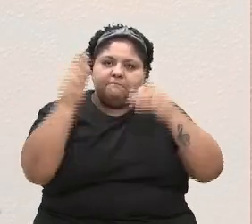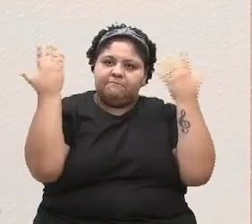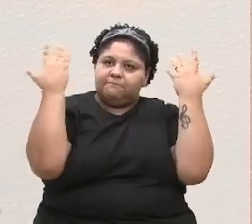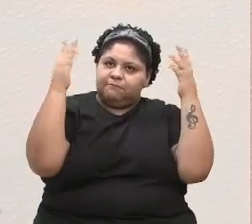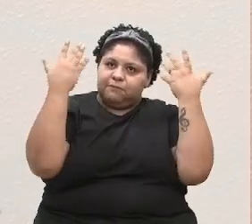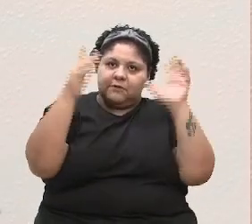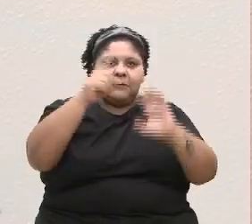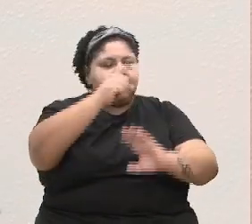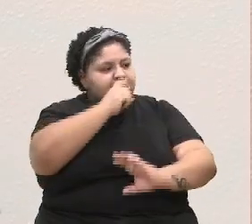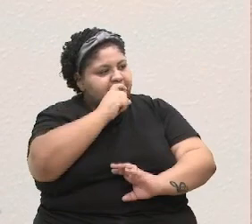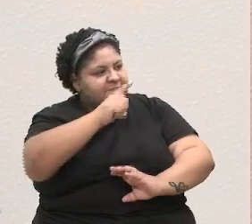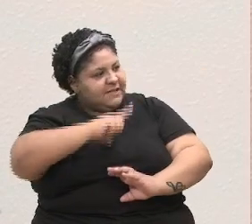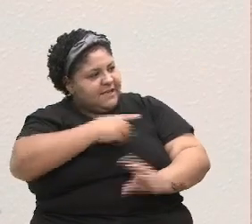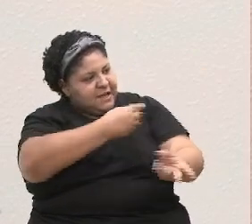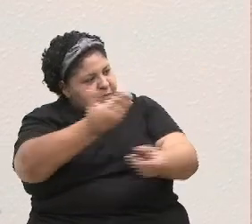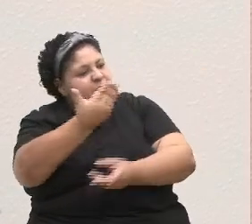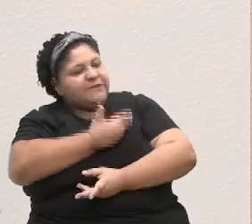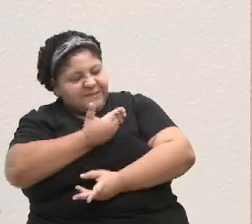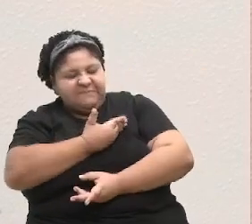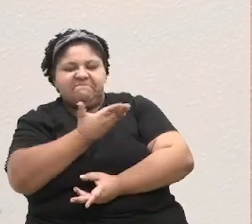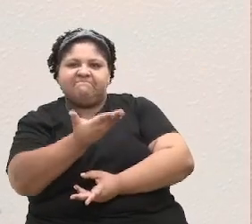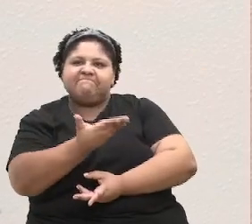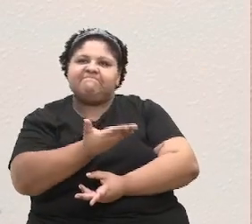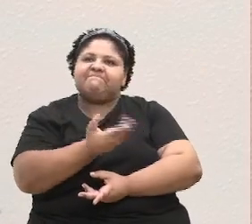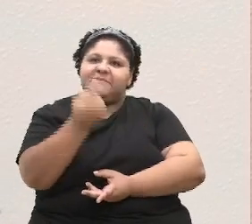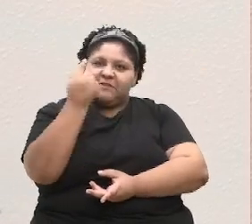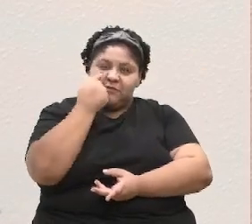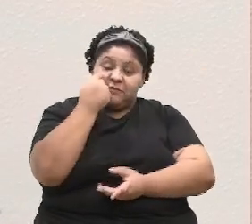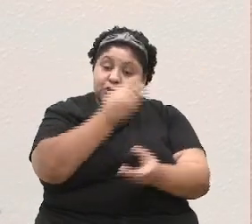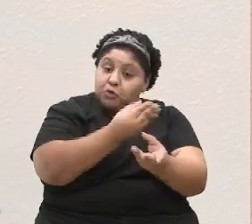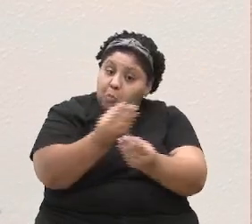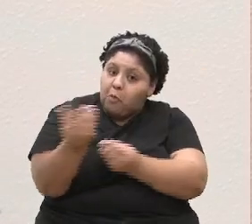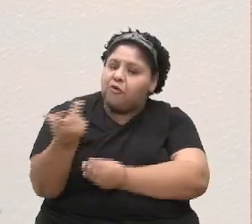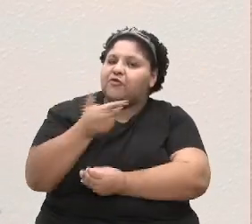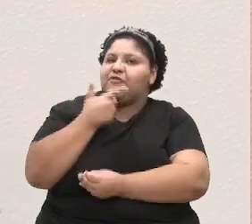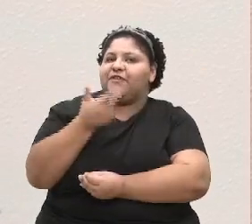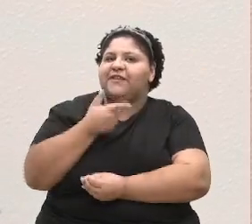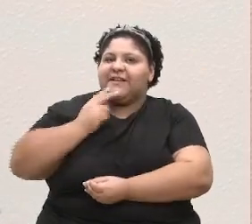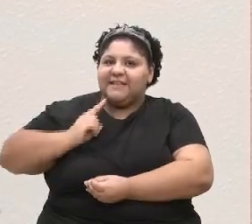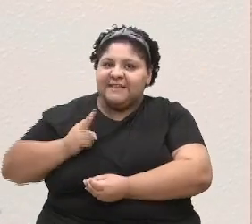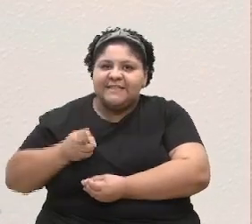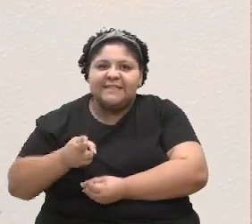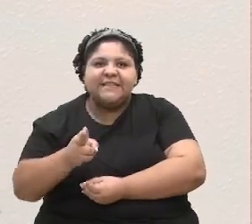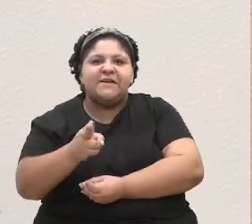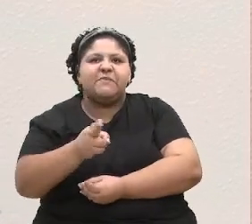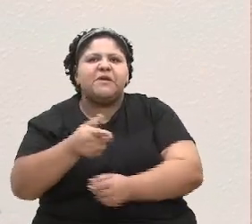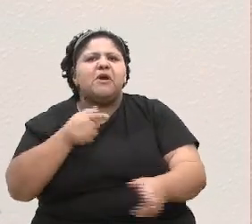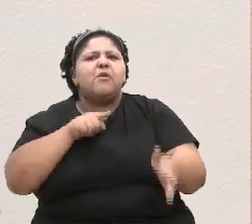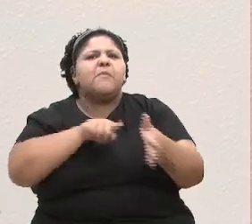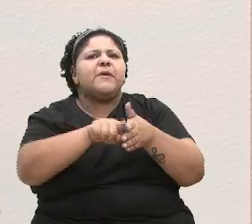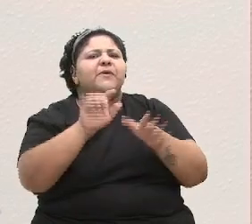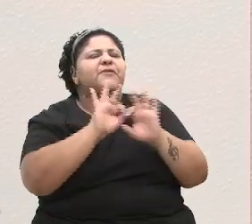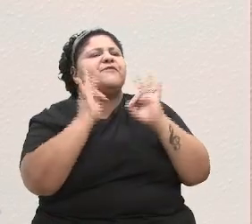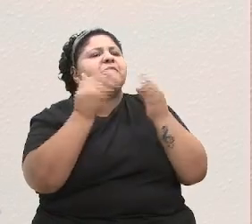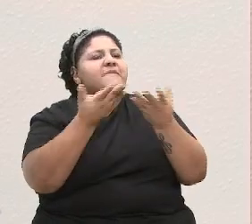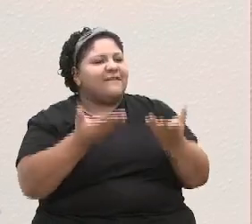Ademir, tu tem muitos amigos, pode ter certeza. Vejo muito falar de ti. Sempre me pede se eu sou parente do Ademir.